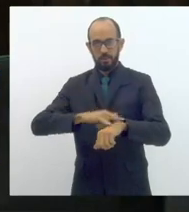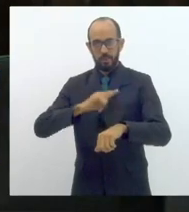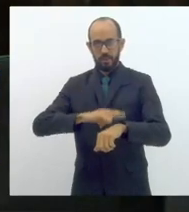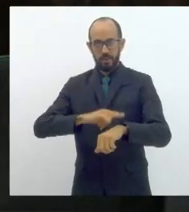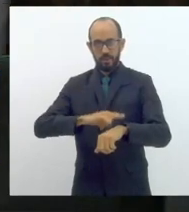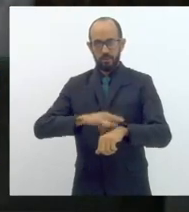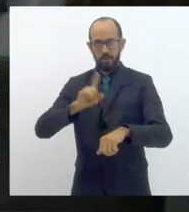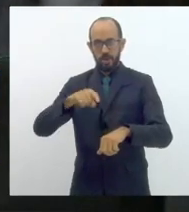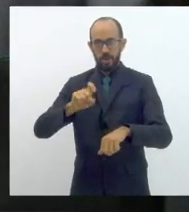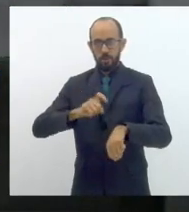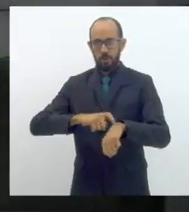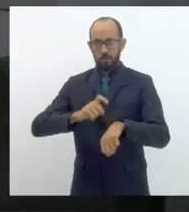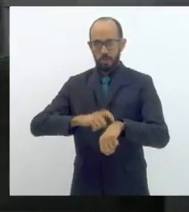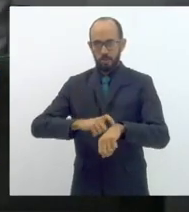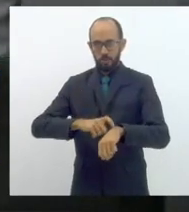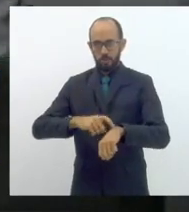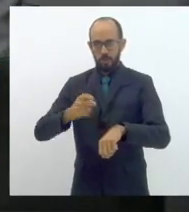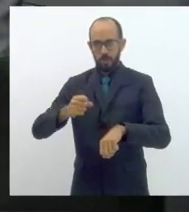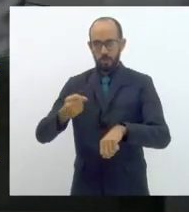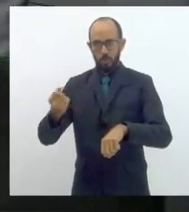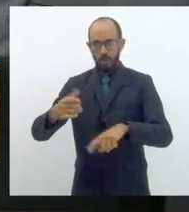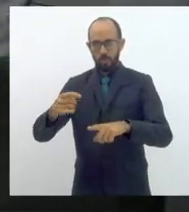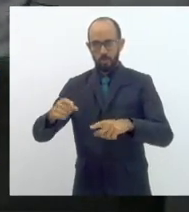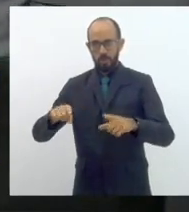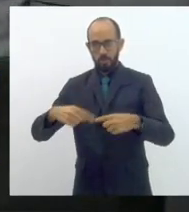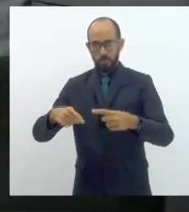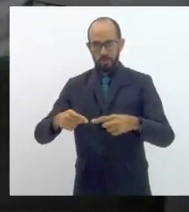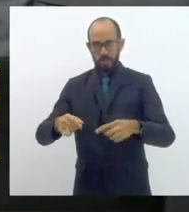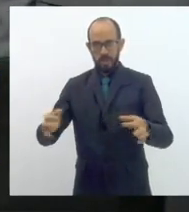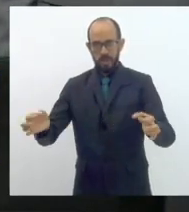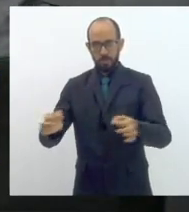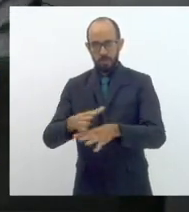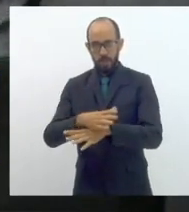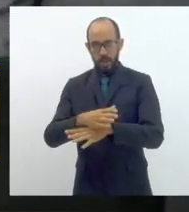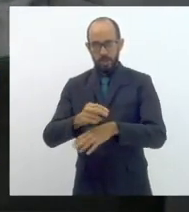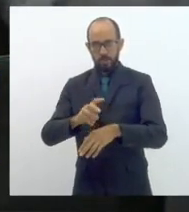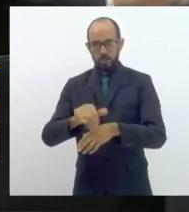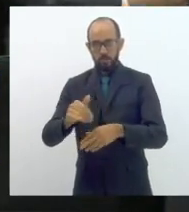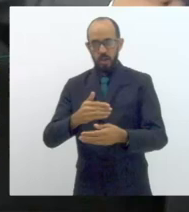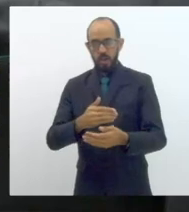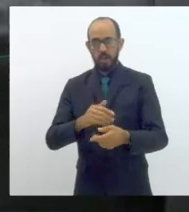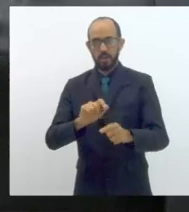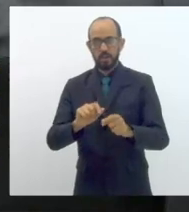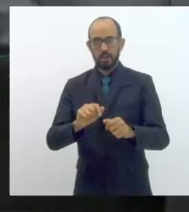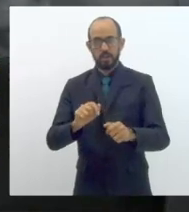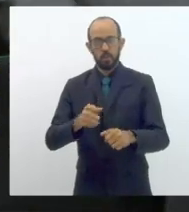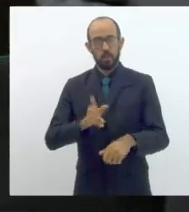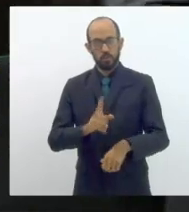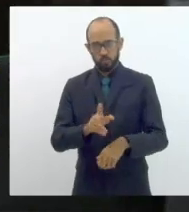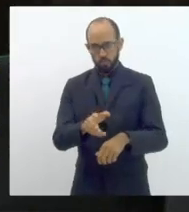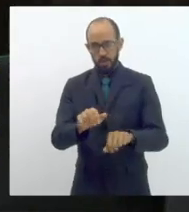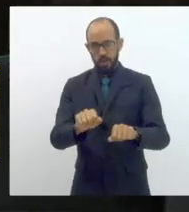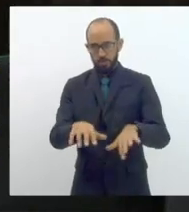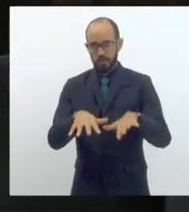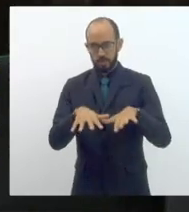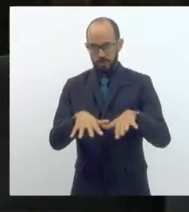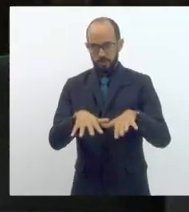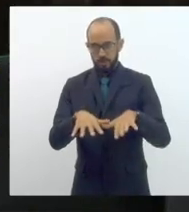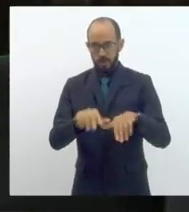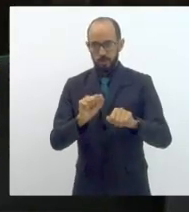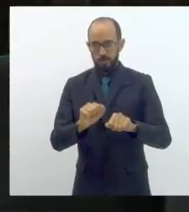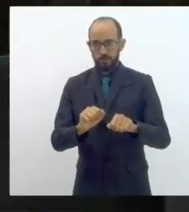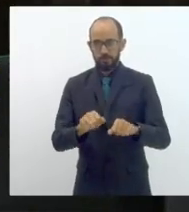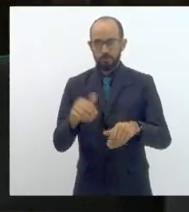momento que, quando os parlamentares acabarem, aí daremos a prosseguimento à sessão com